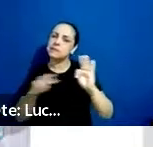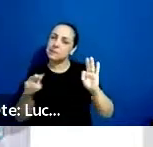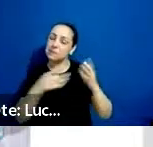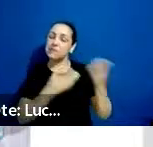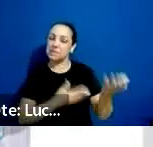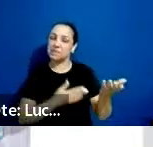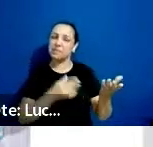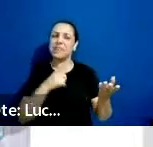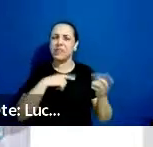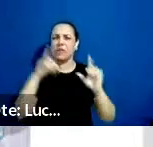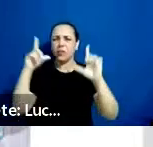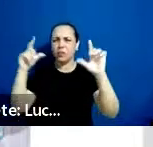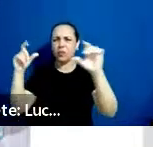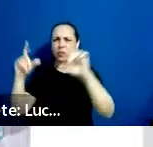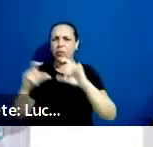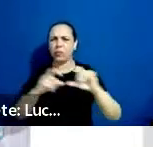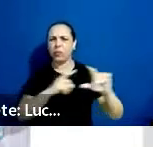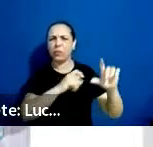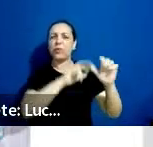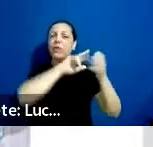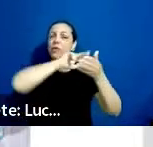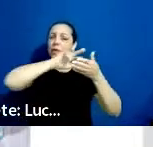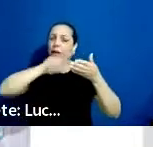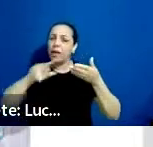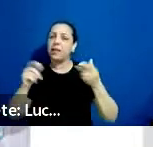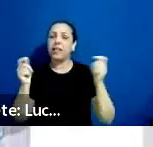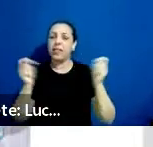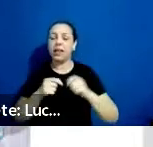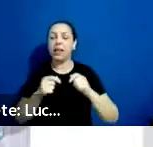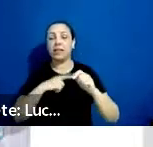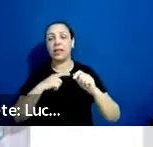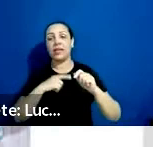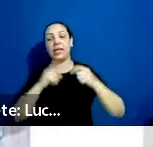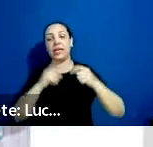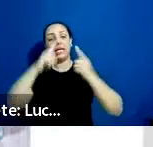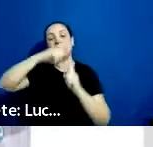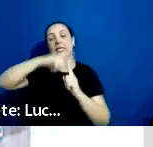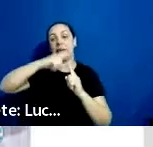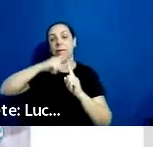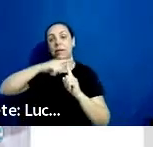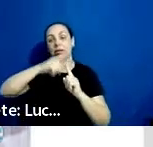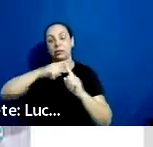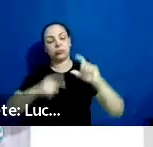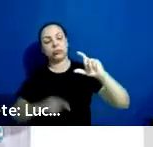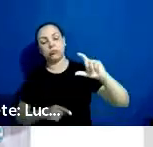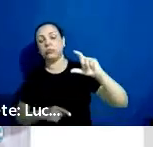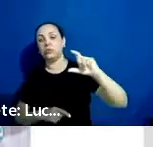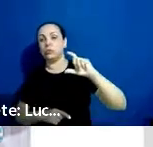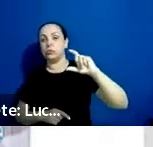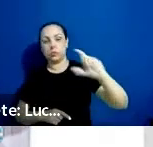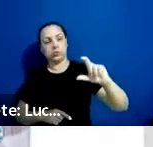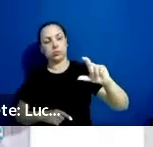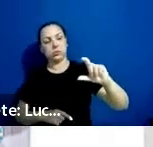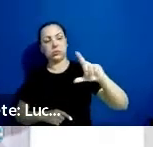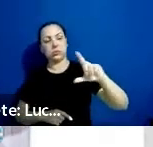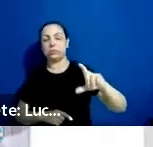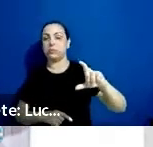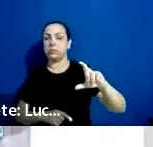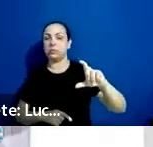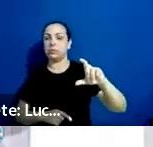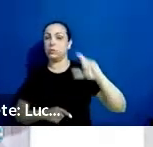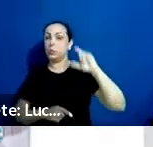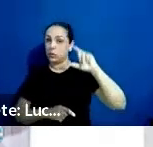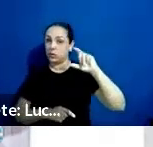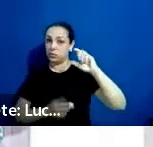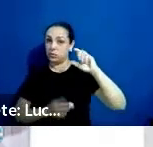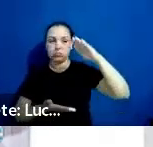versão mini que a gente coloca dentro das garrafinhas. A gente pode adaptar em filtro soft. A gente tem os nossos filtros. Coloca no filtro